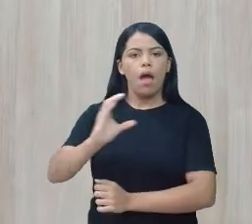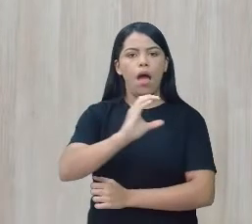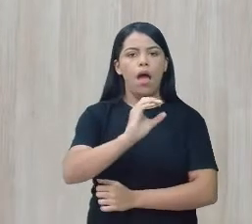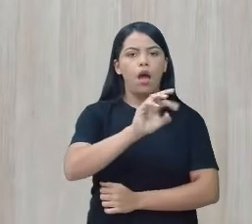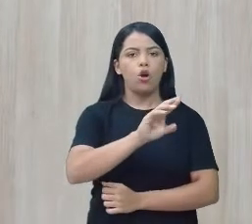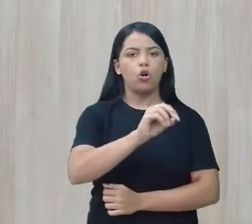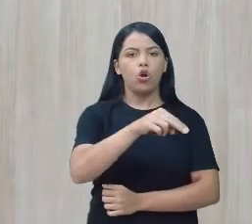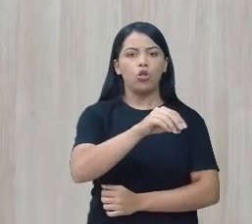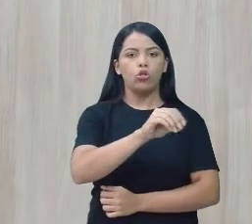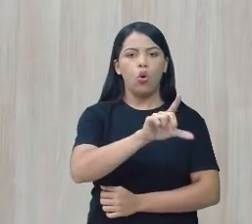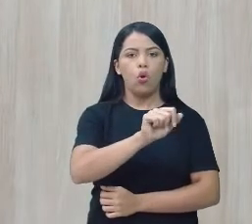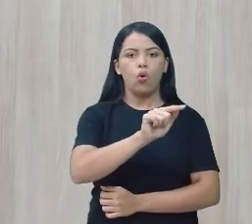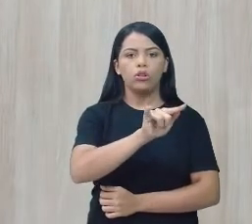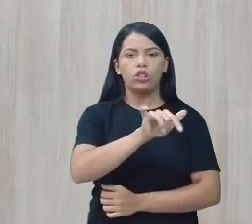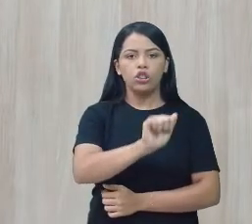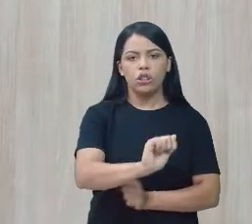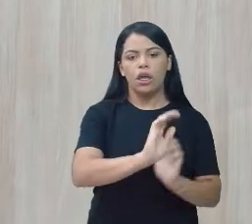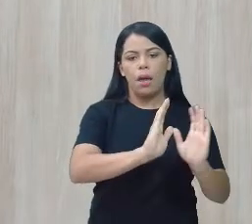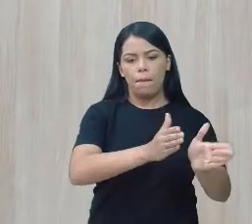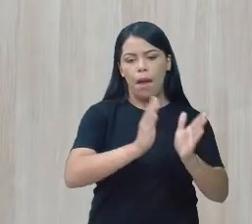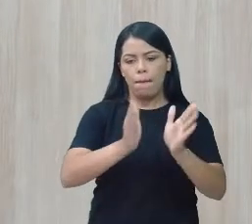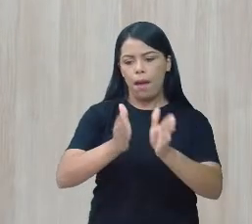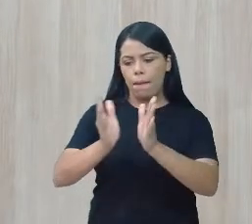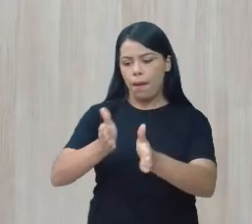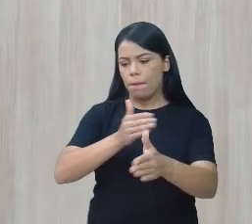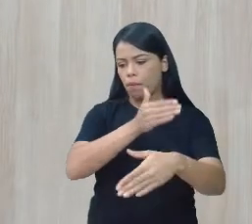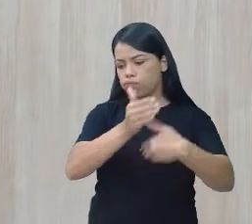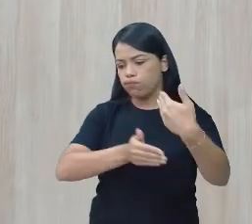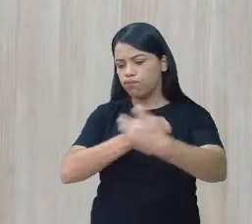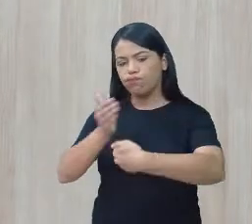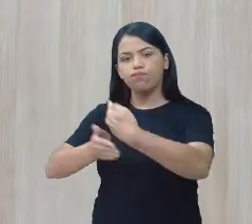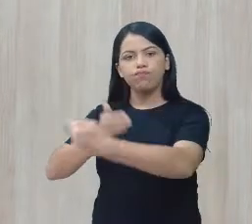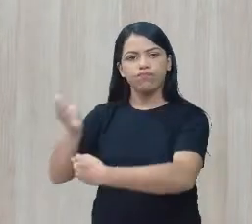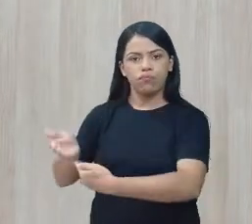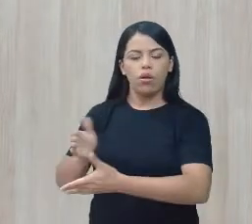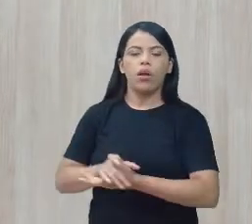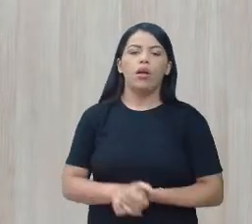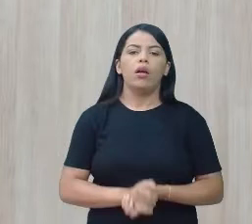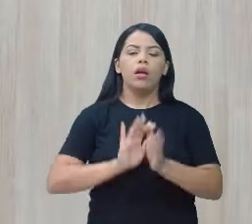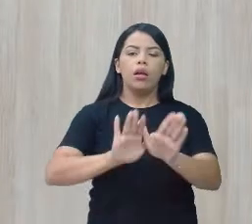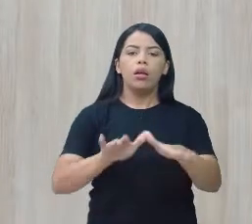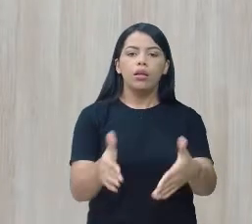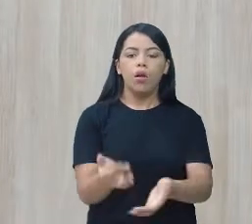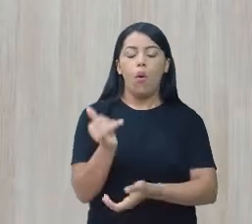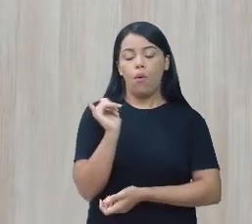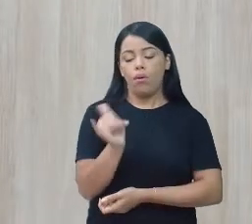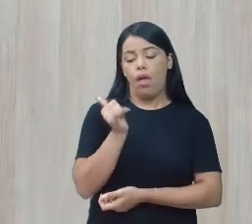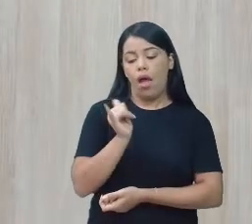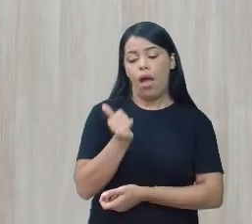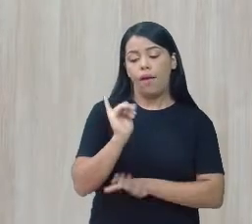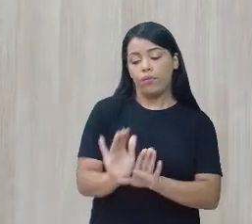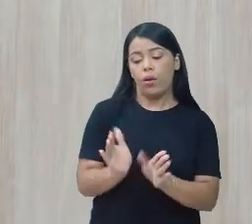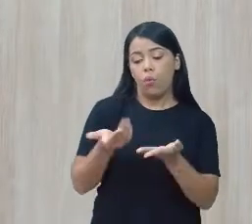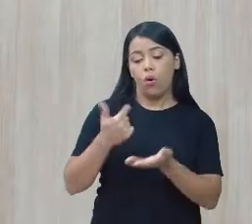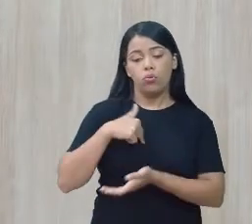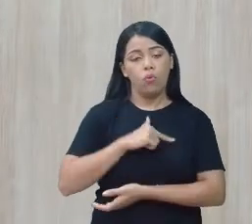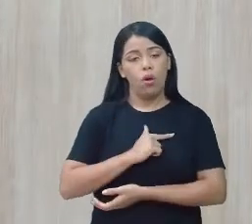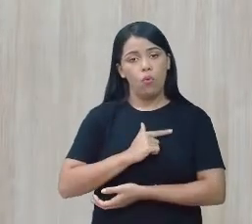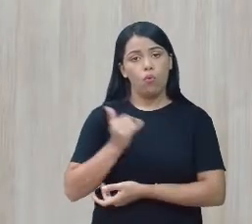fato acontecendo à medida em que ele vai se desenrolando, tá certo? Então, a narrativa é quando eu